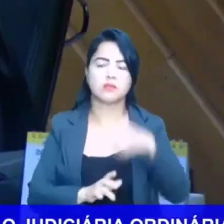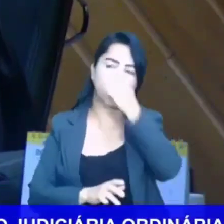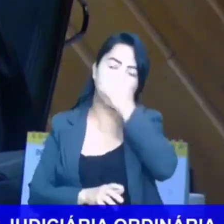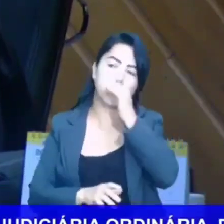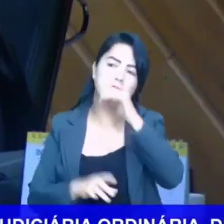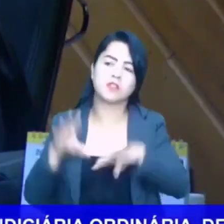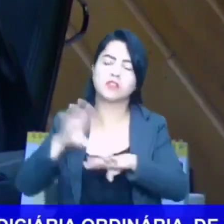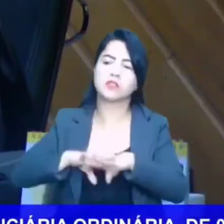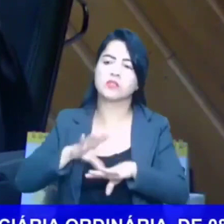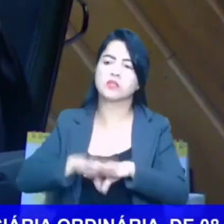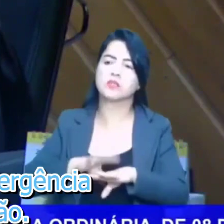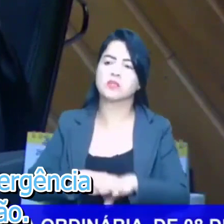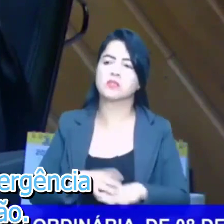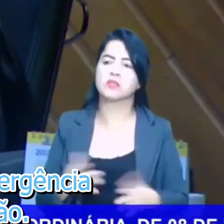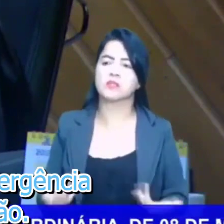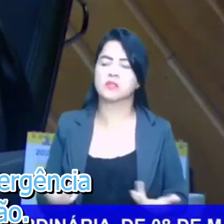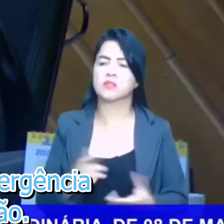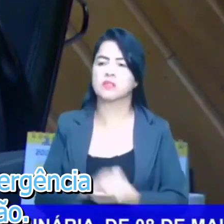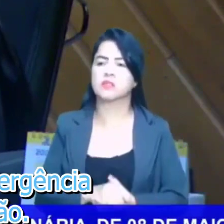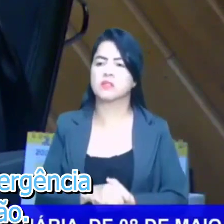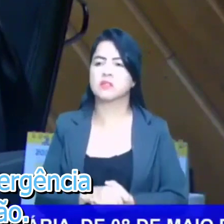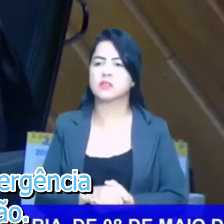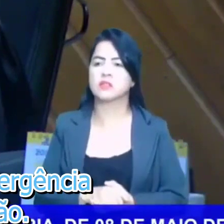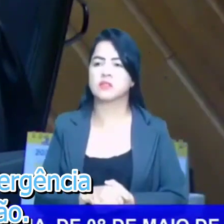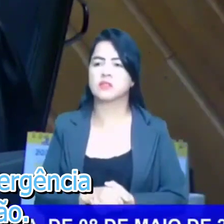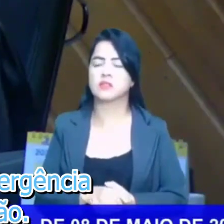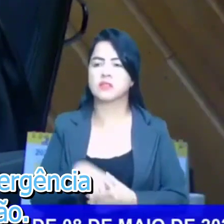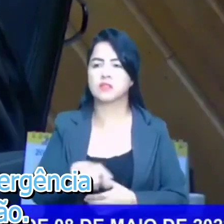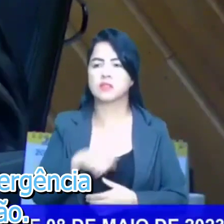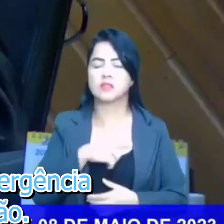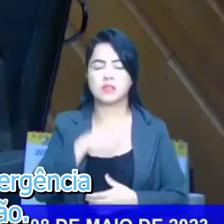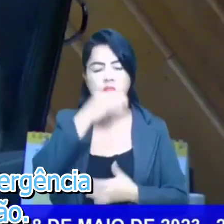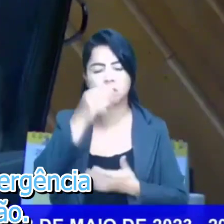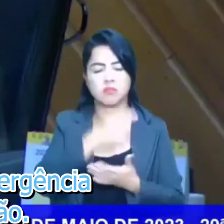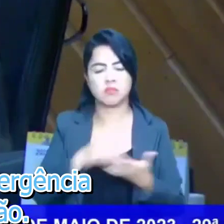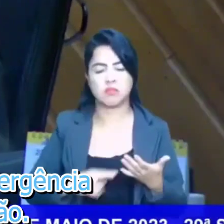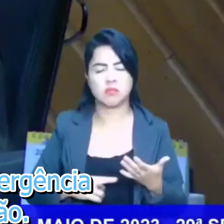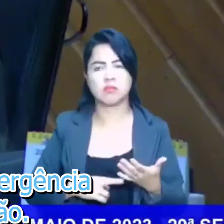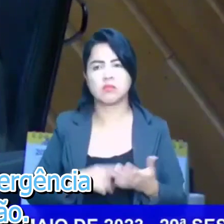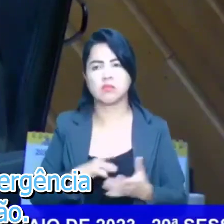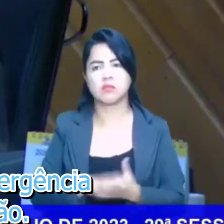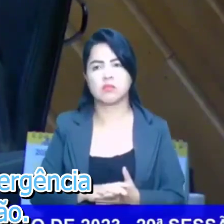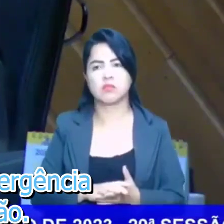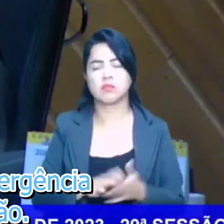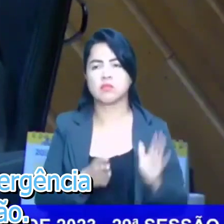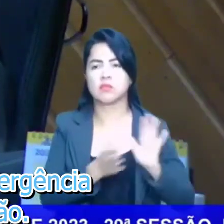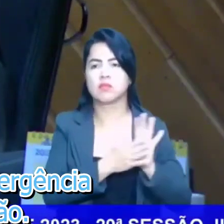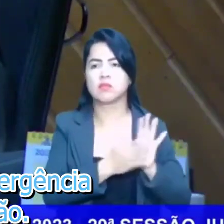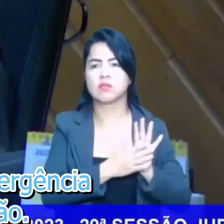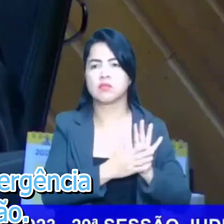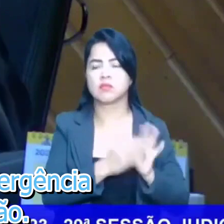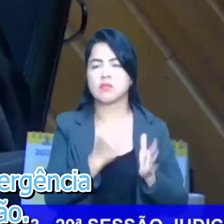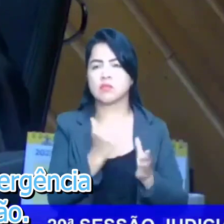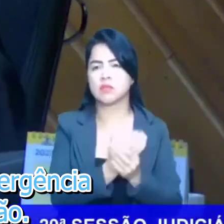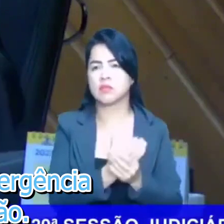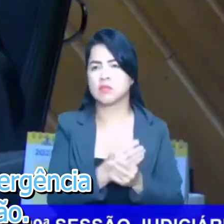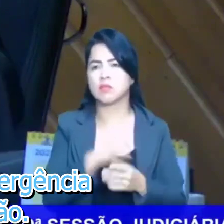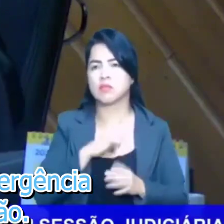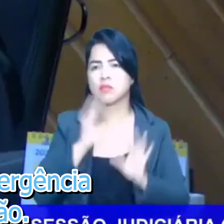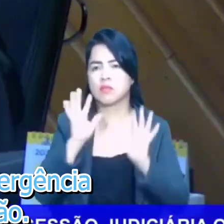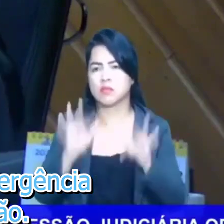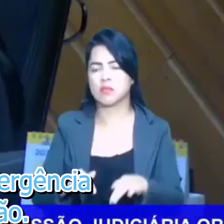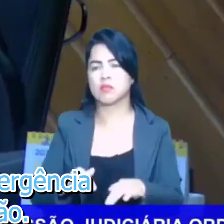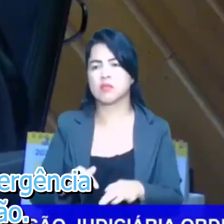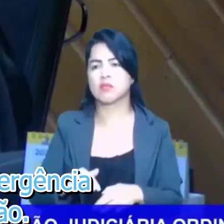de contadoria. Então, esse é, em síntese, o relatório, a divergência foi nisso, e o processo, portanto, veio concluso